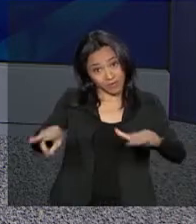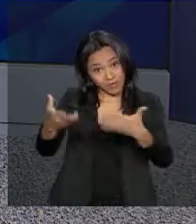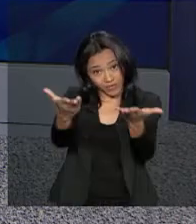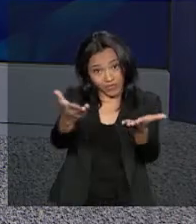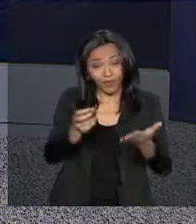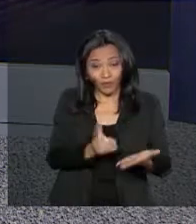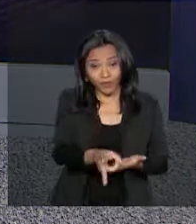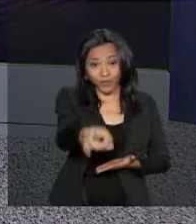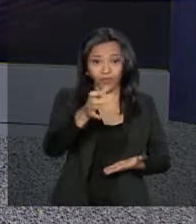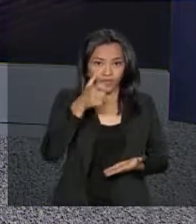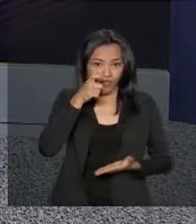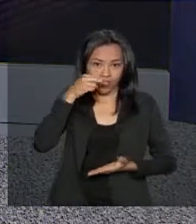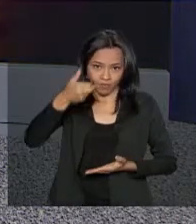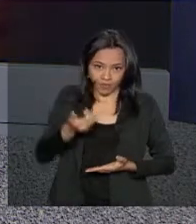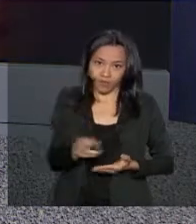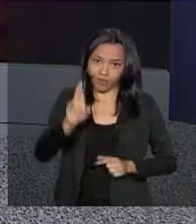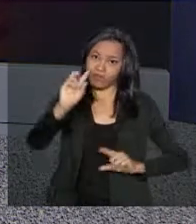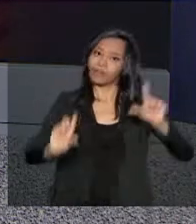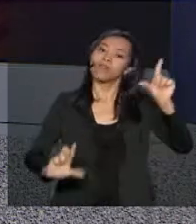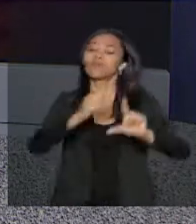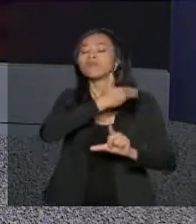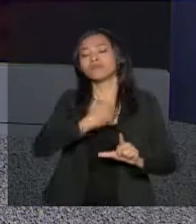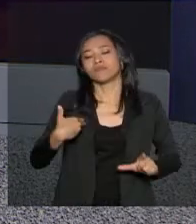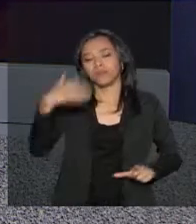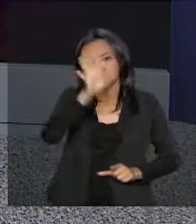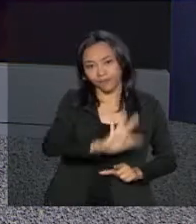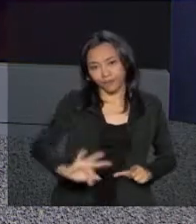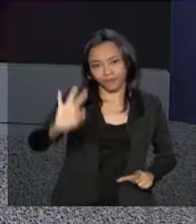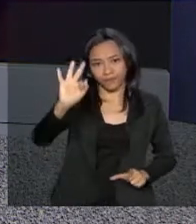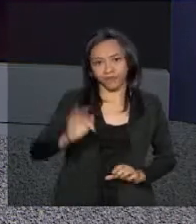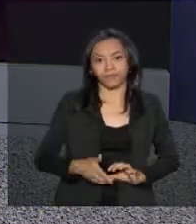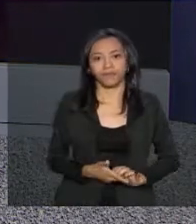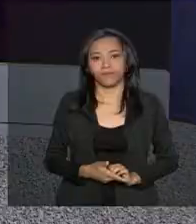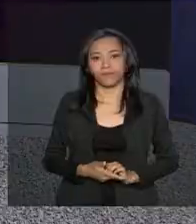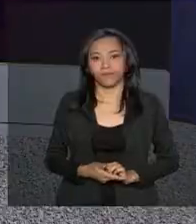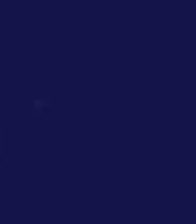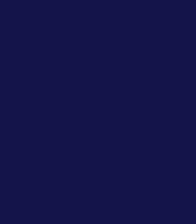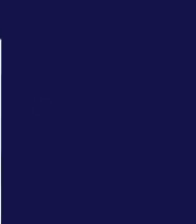você e continue com a gente aqui na NBR, a TV do Governo Federal.